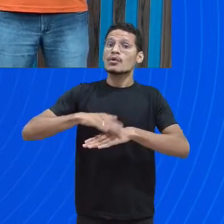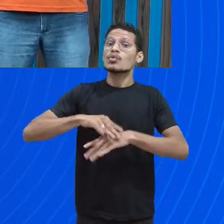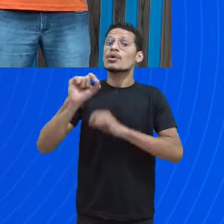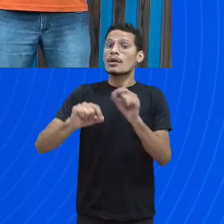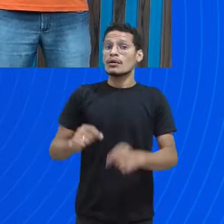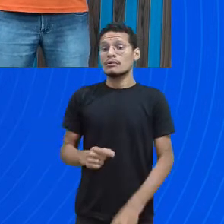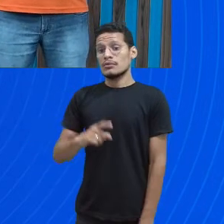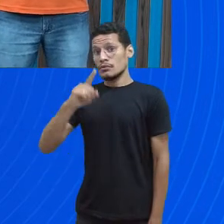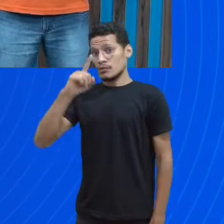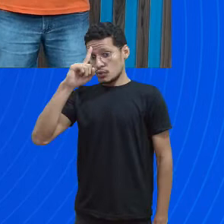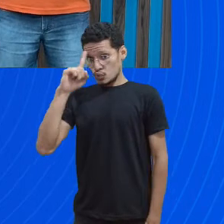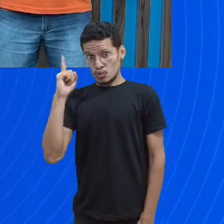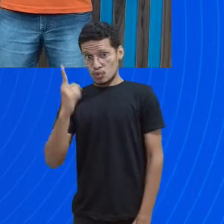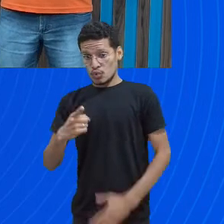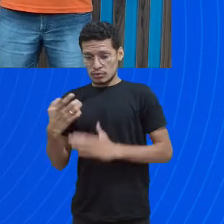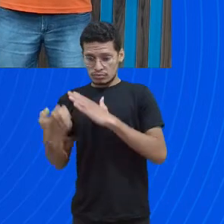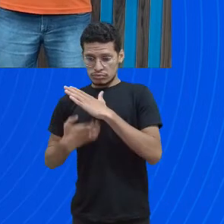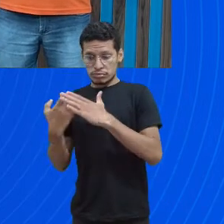patrão, né,